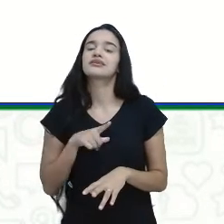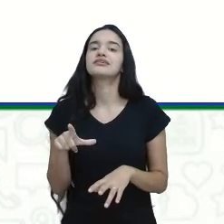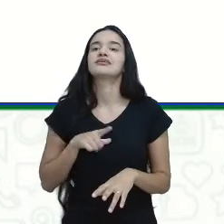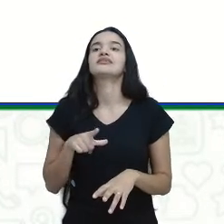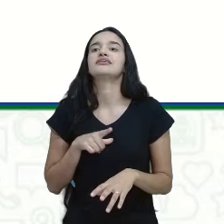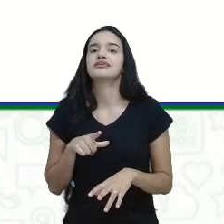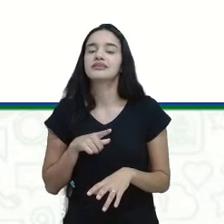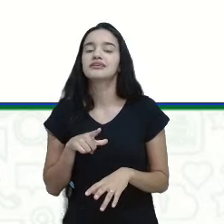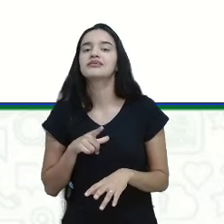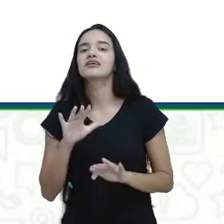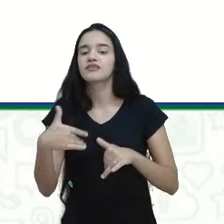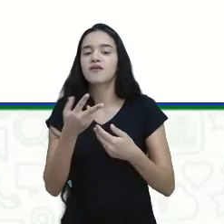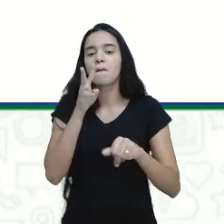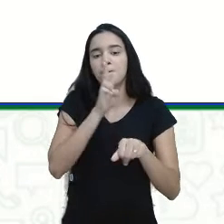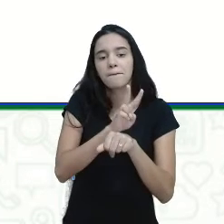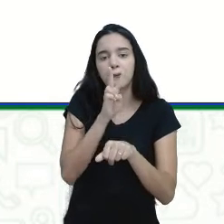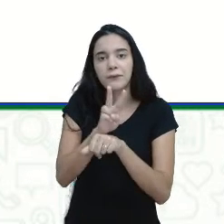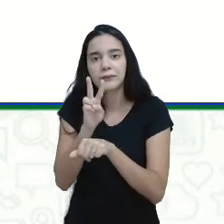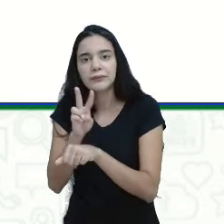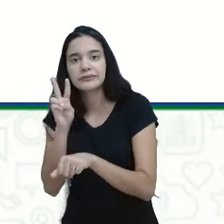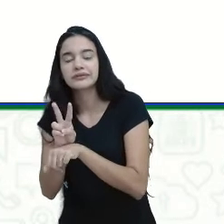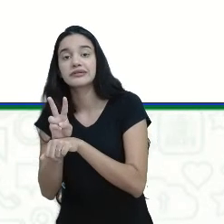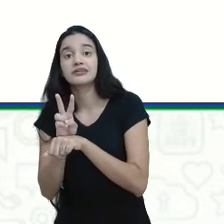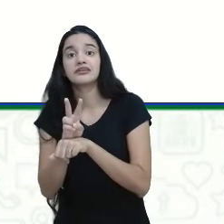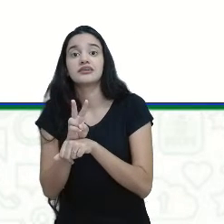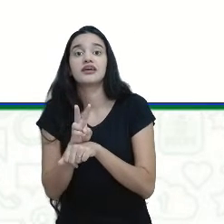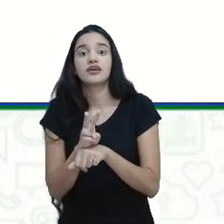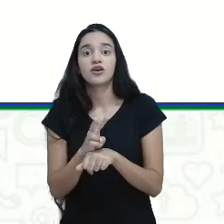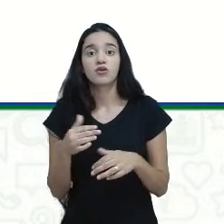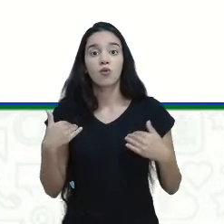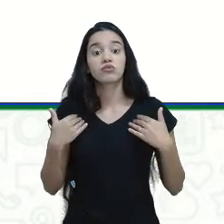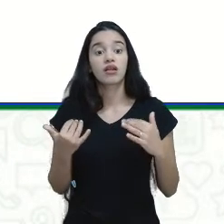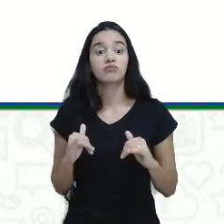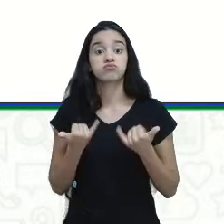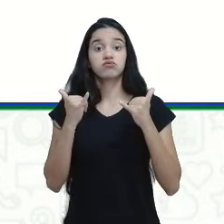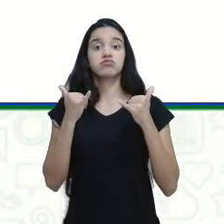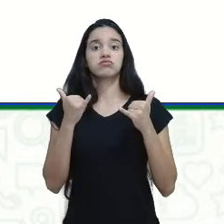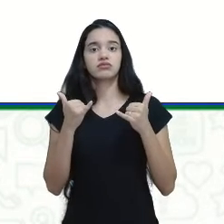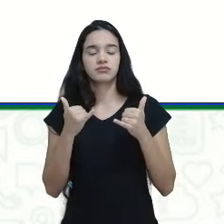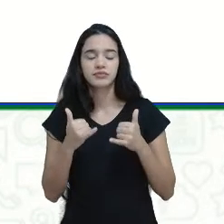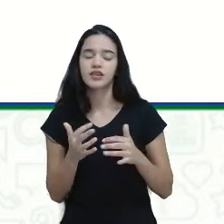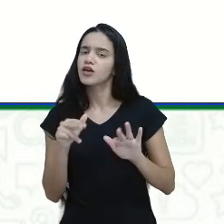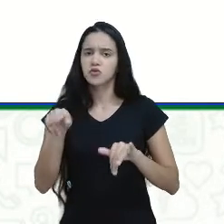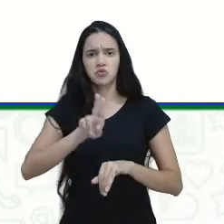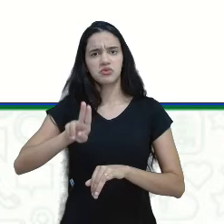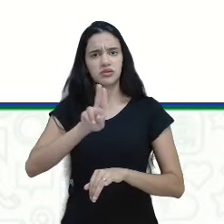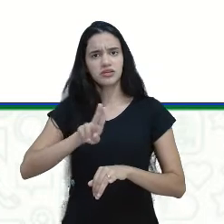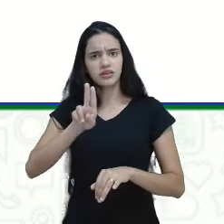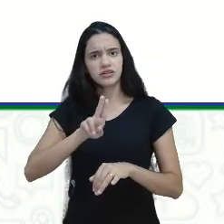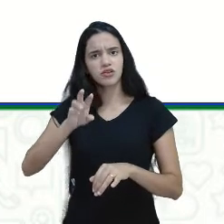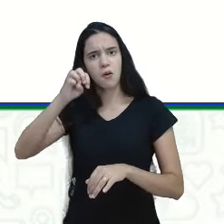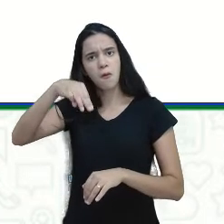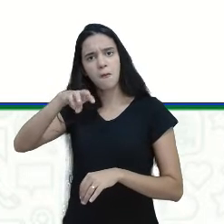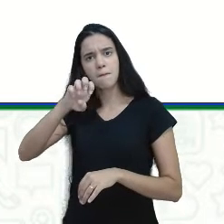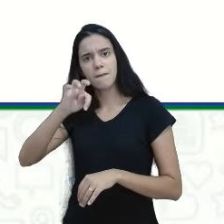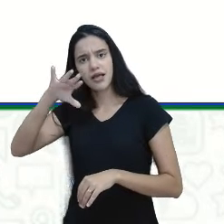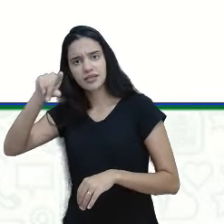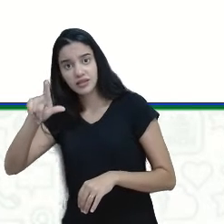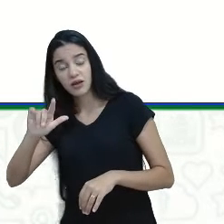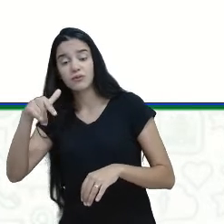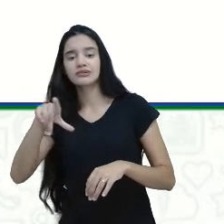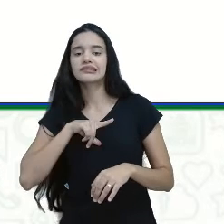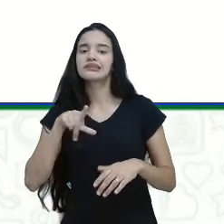de apoio que vão proteger contra choques elétricos. Então, observe que eles não utilizam só o metal, né? Tem que ter